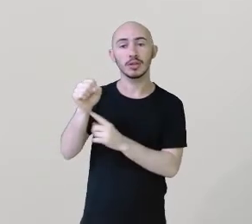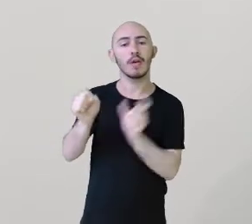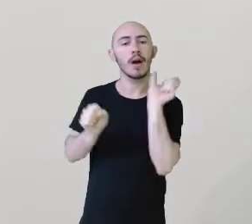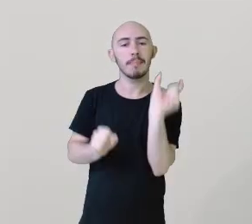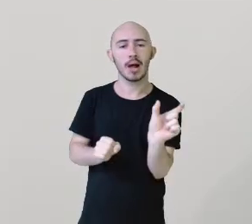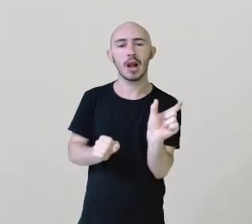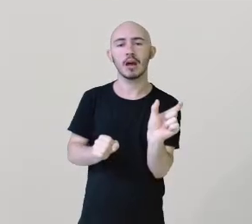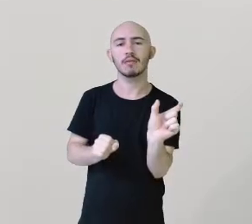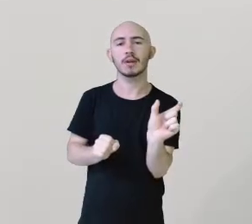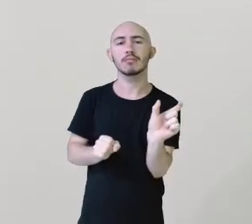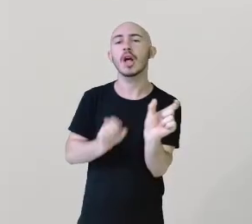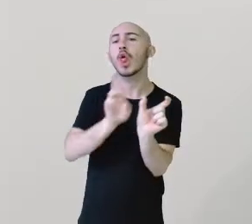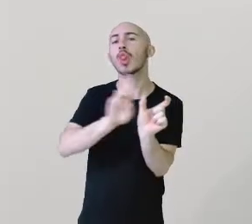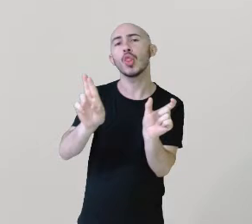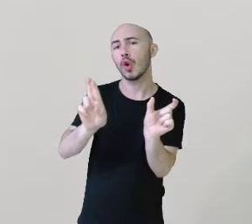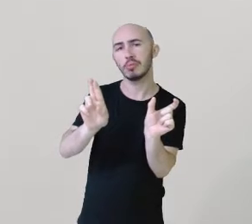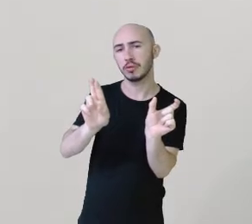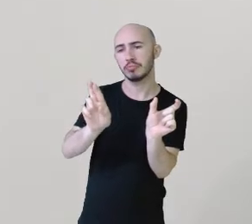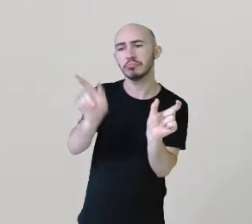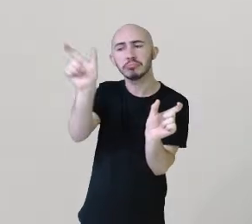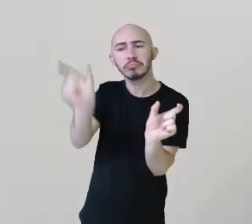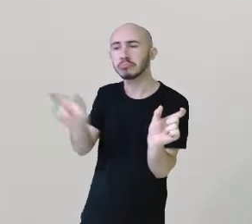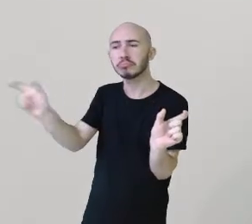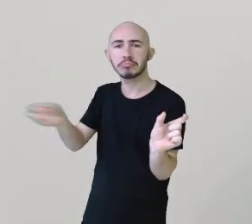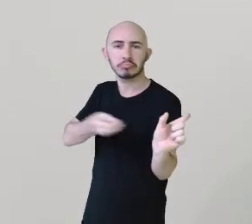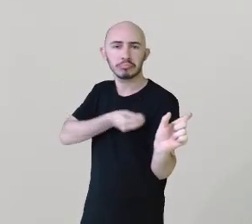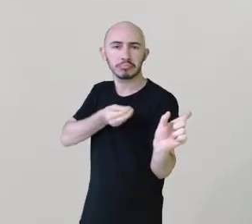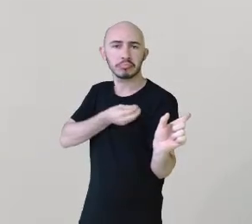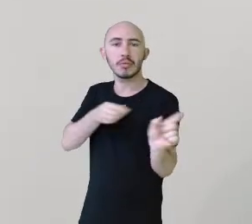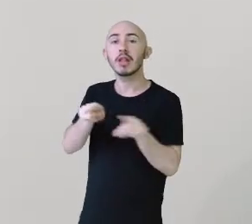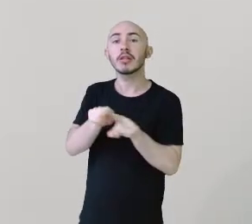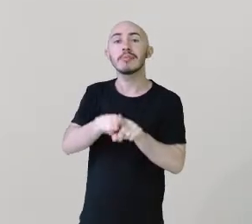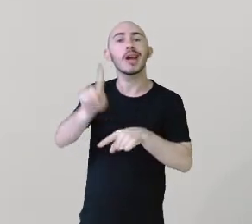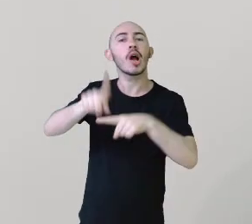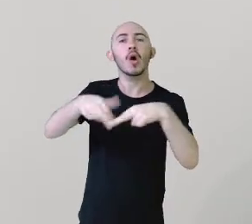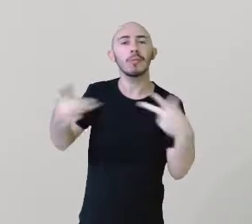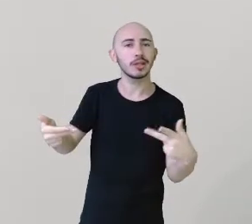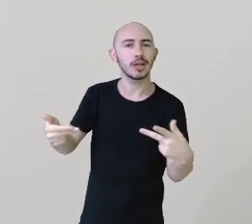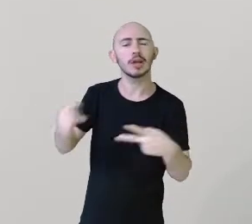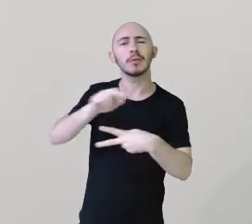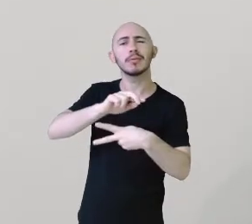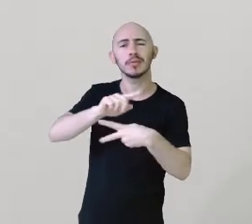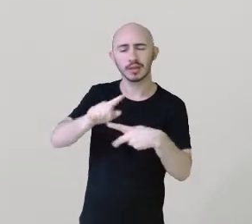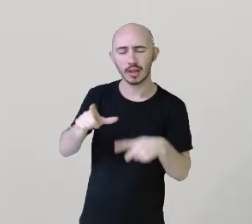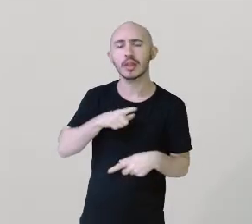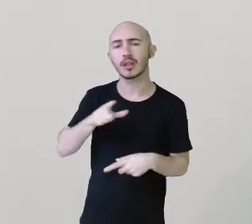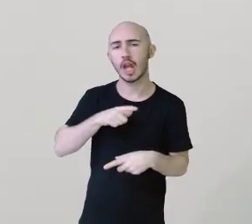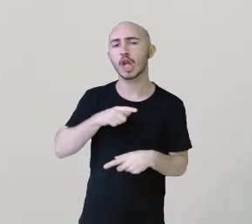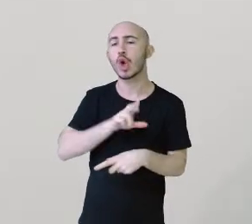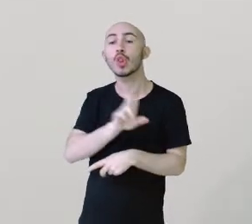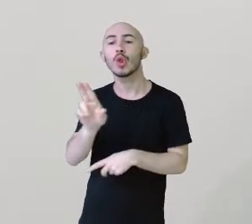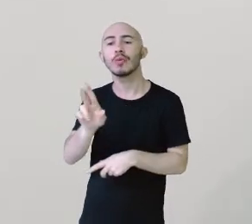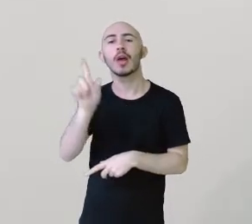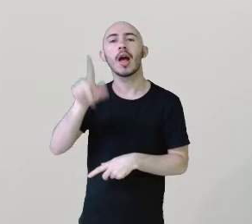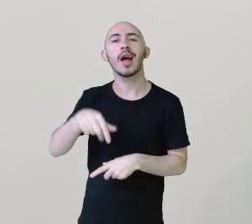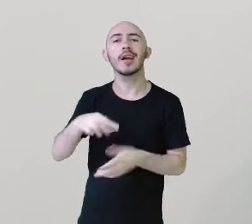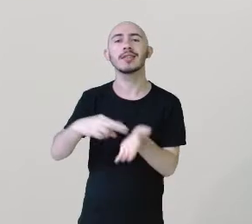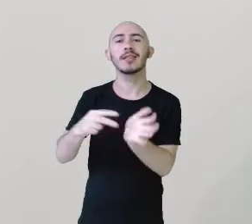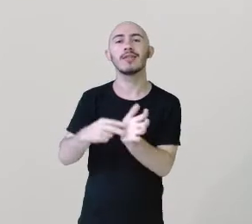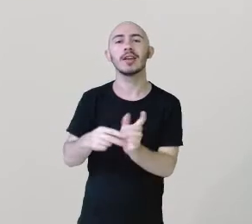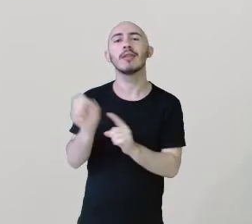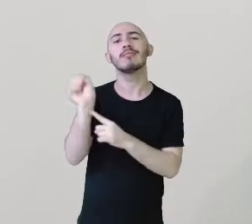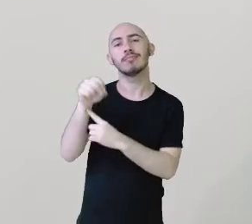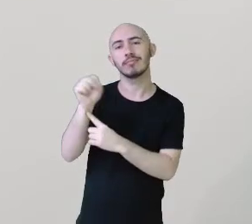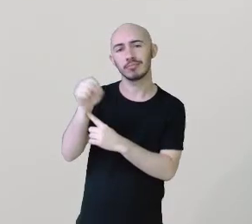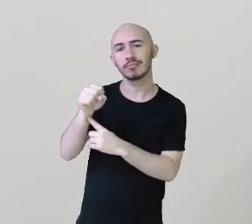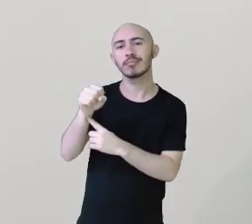aos seres e objetos. Substantivo é a palavra que dá nome aos seres e objetos. Então, concordância nominal vai